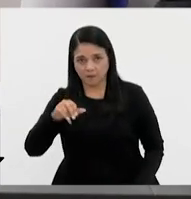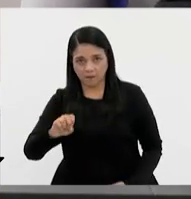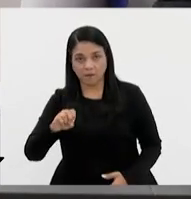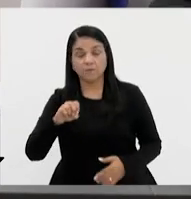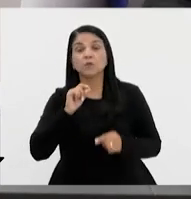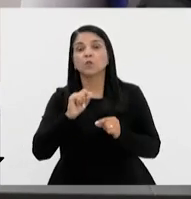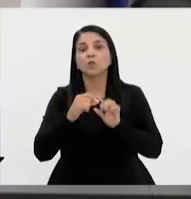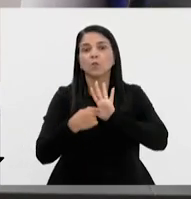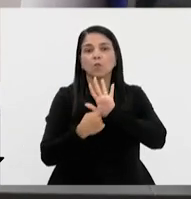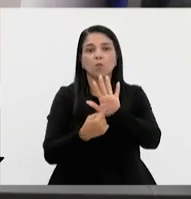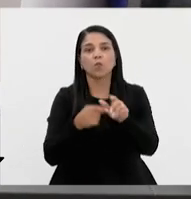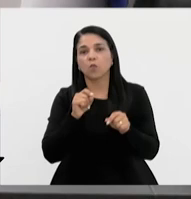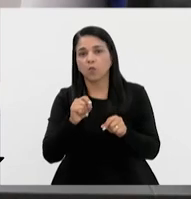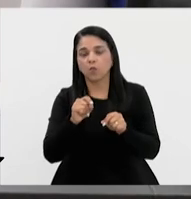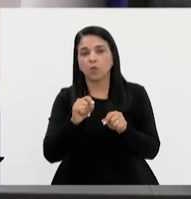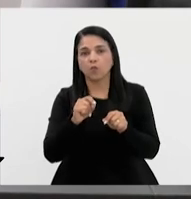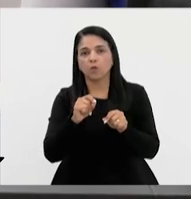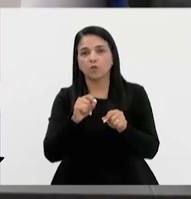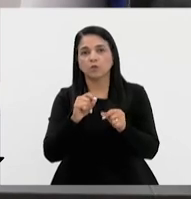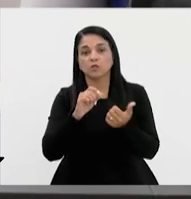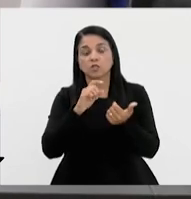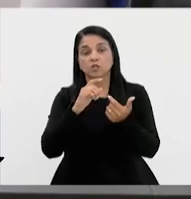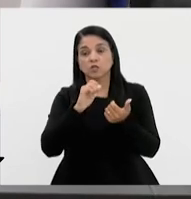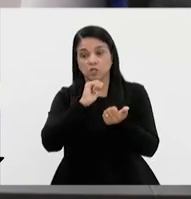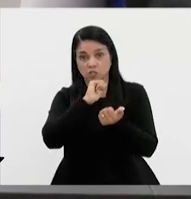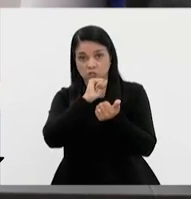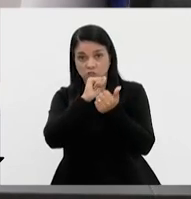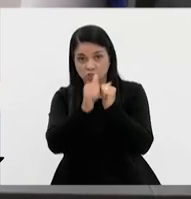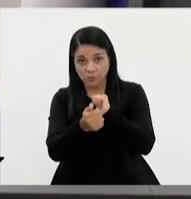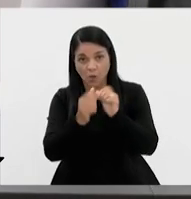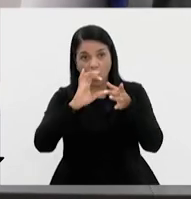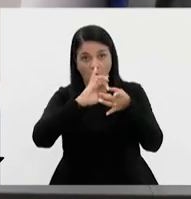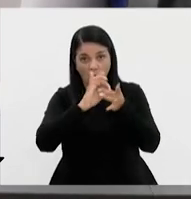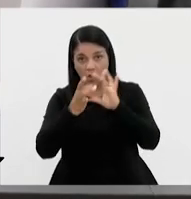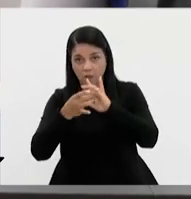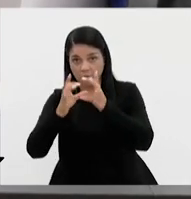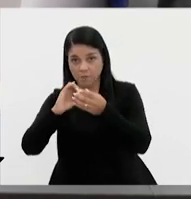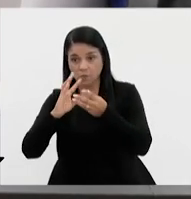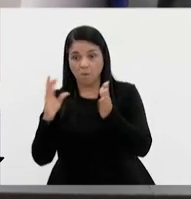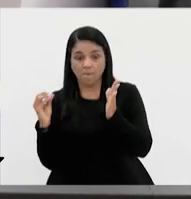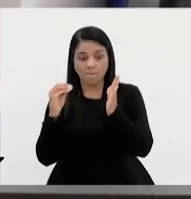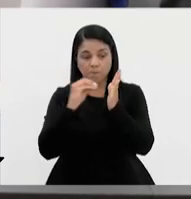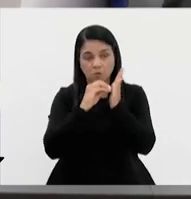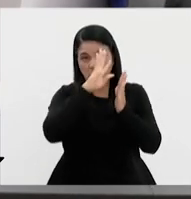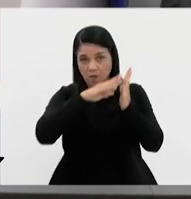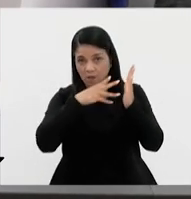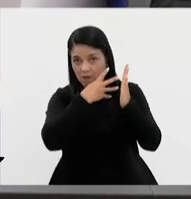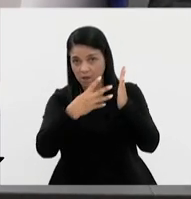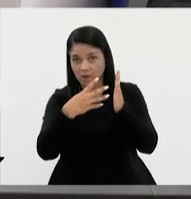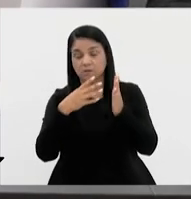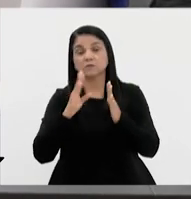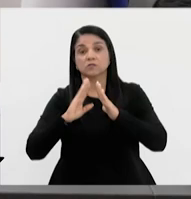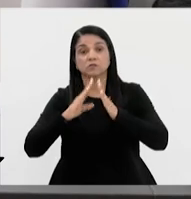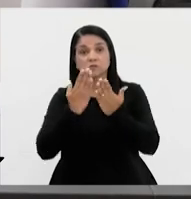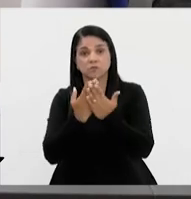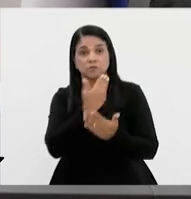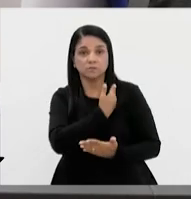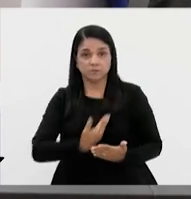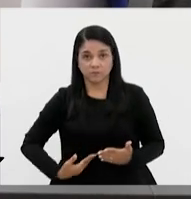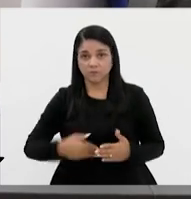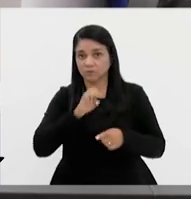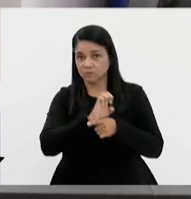dispõe sobre a inserção de esportes olímpicos na grade curricular das escolas públicas do Estado do Rio de